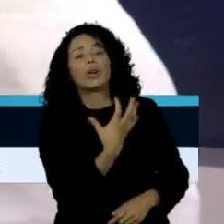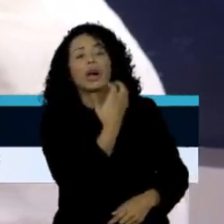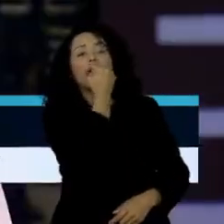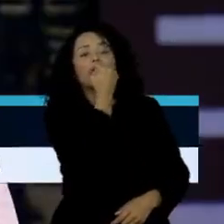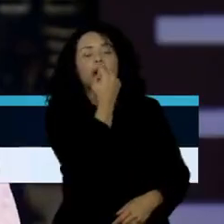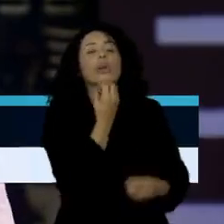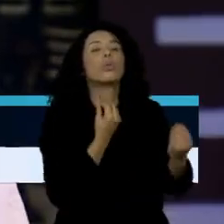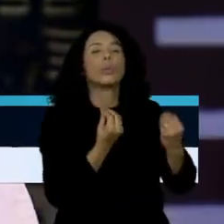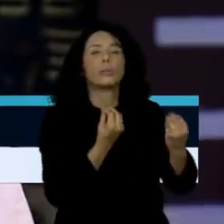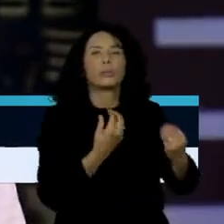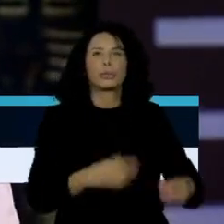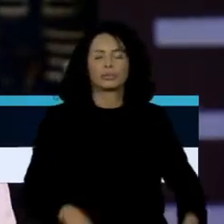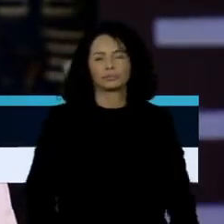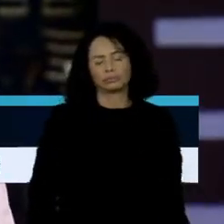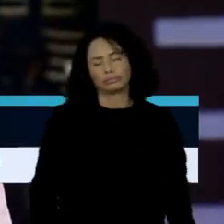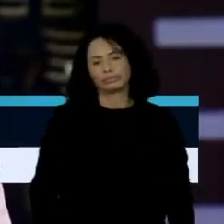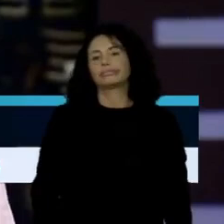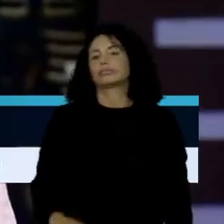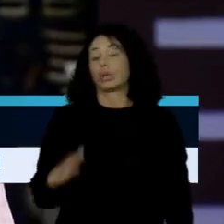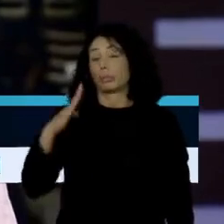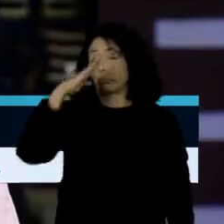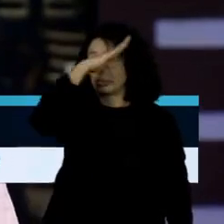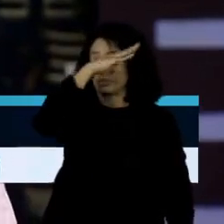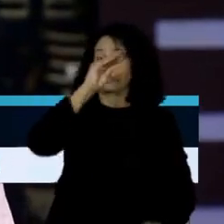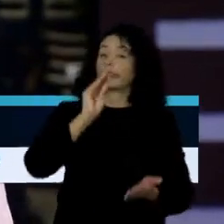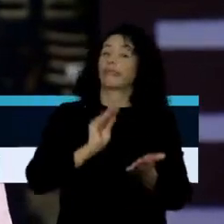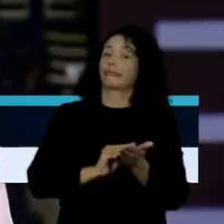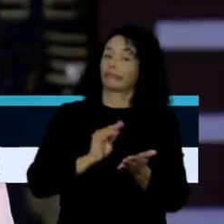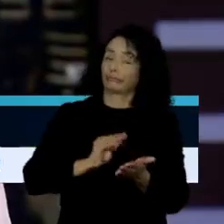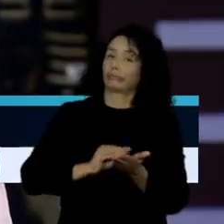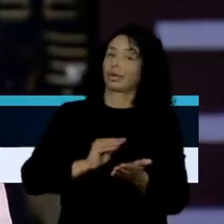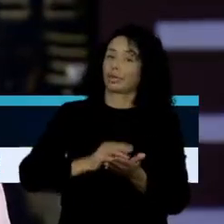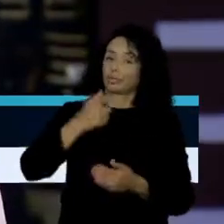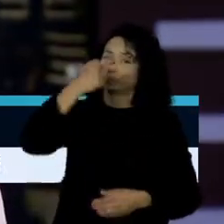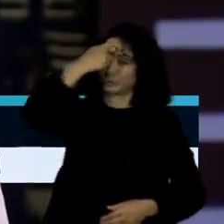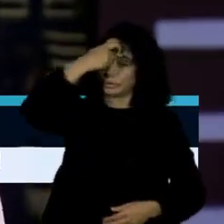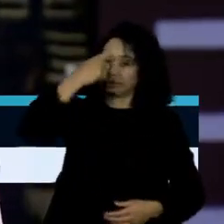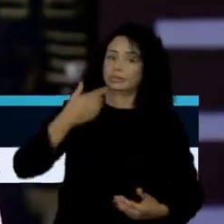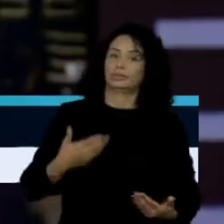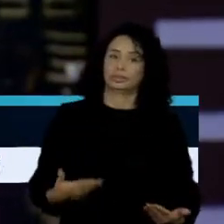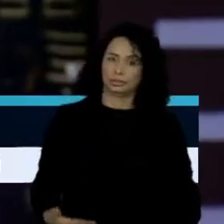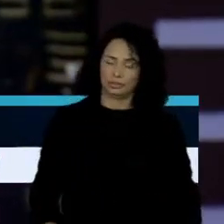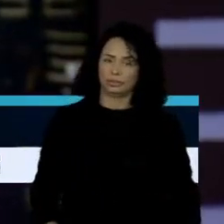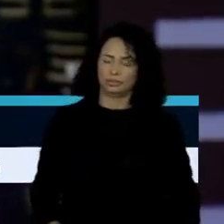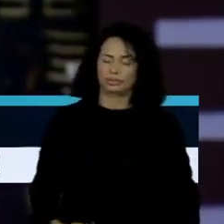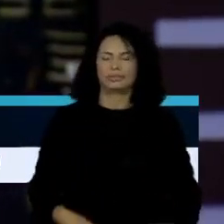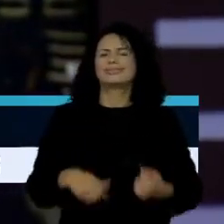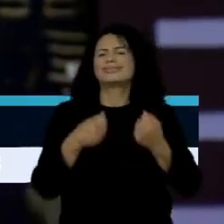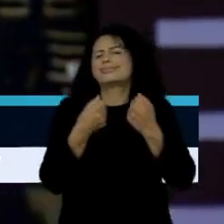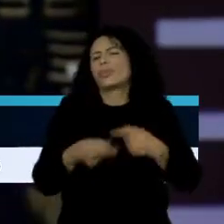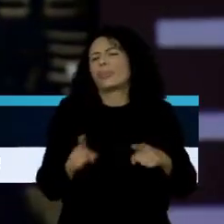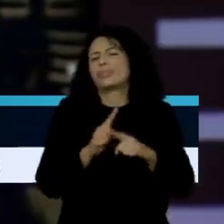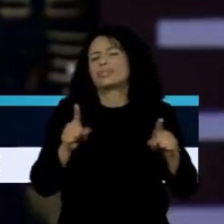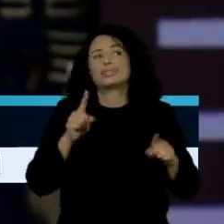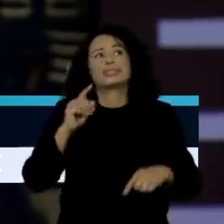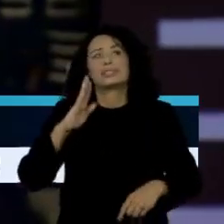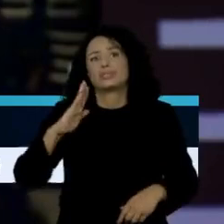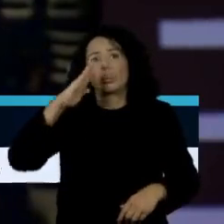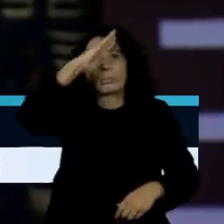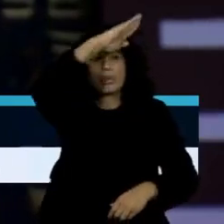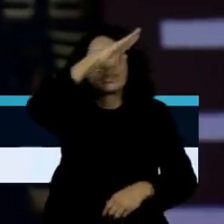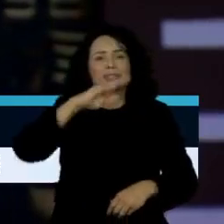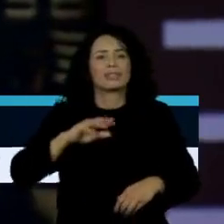uma coisa que o presidente bolsonaro precisa entender os seus apoiadores também é que não cabe ao presidente da república falar